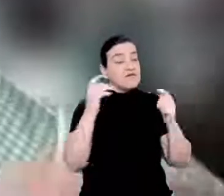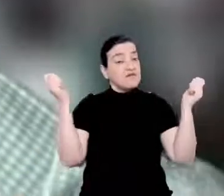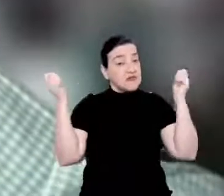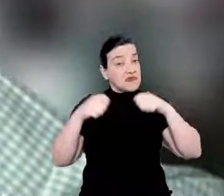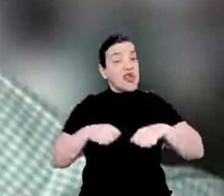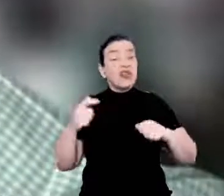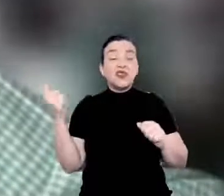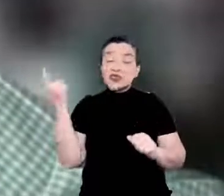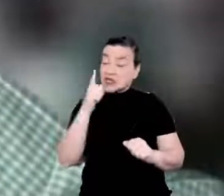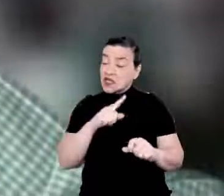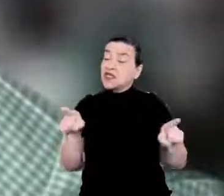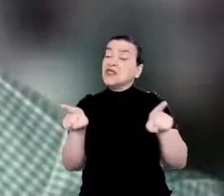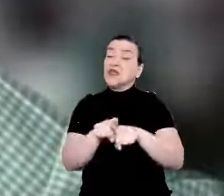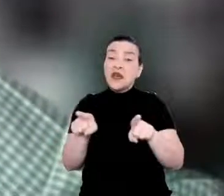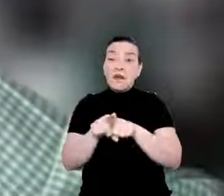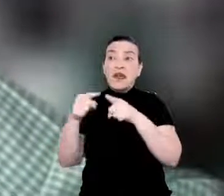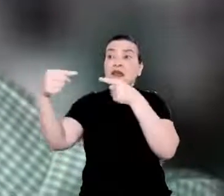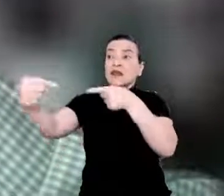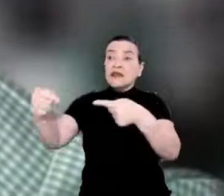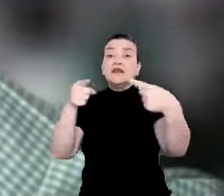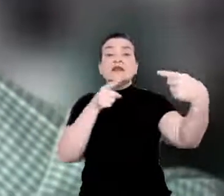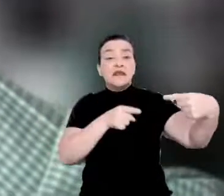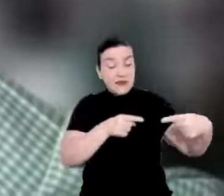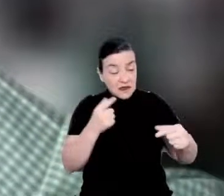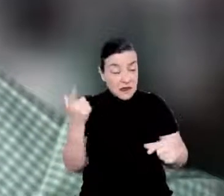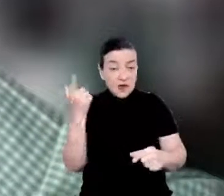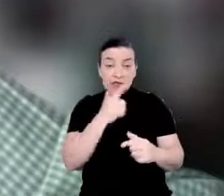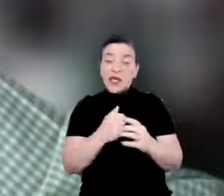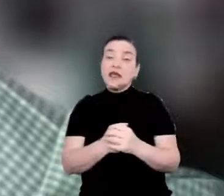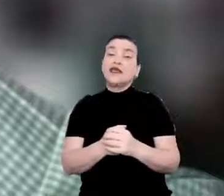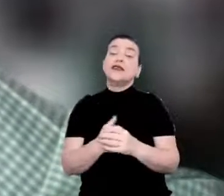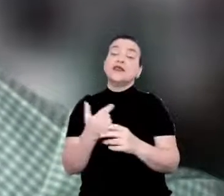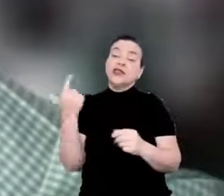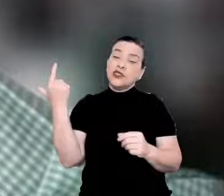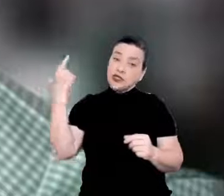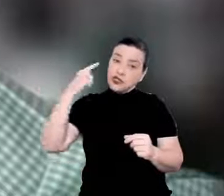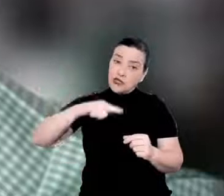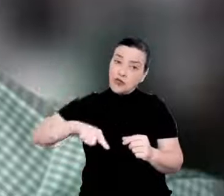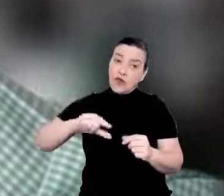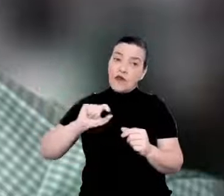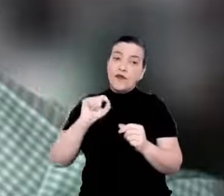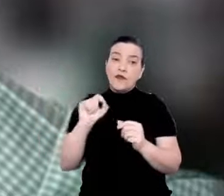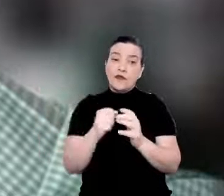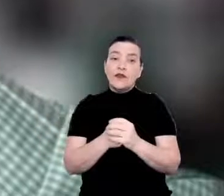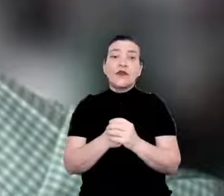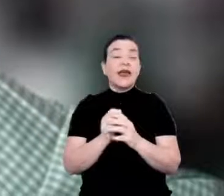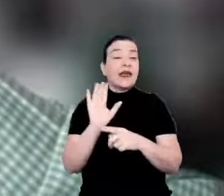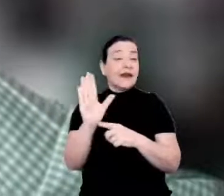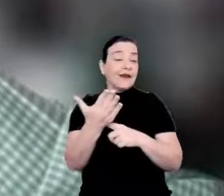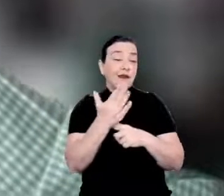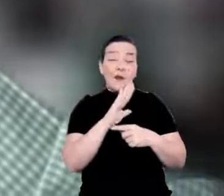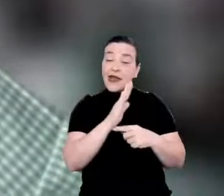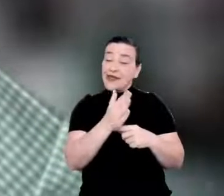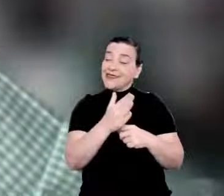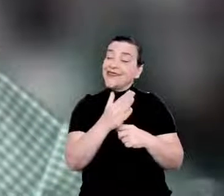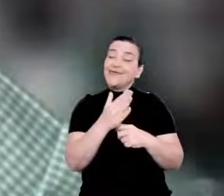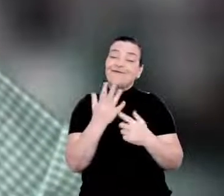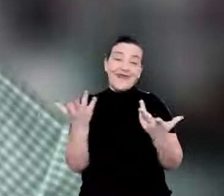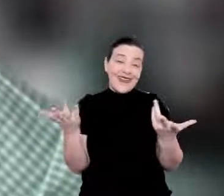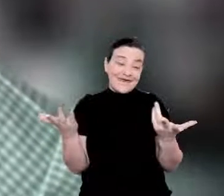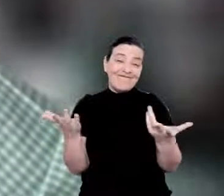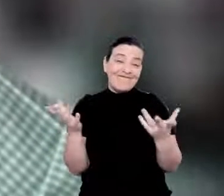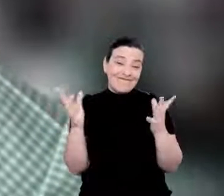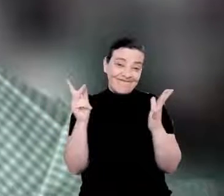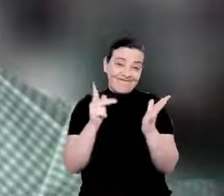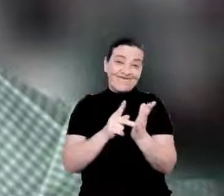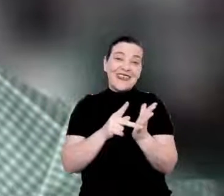possível, inclusive entre competidores. E nós voltamos, então, a Kant na ética da cooperação. A pergunta é se